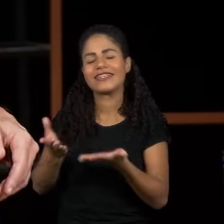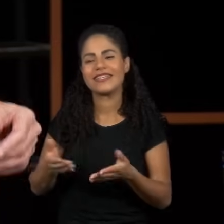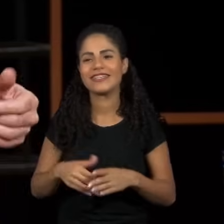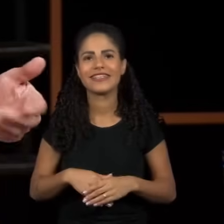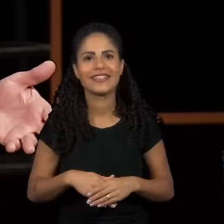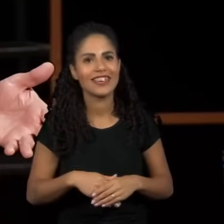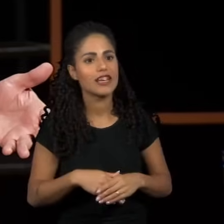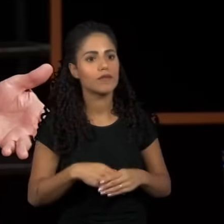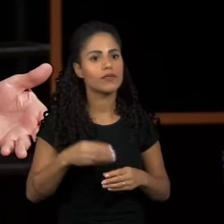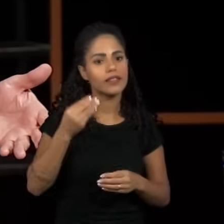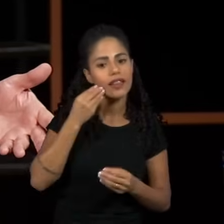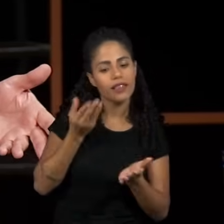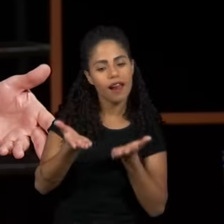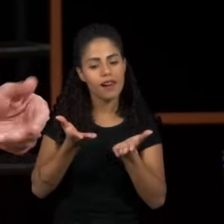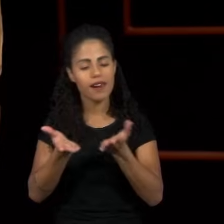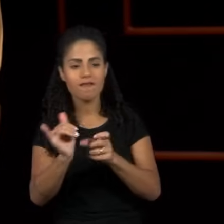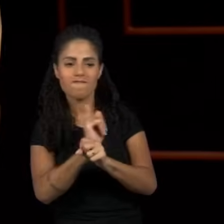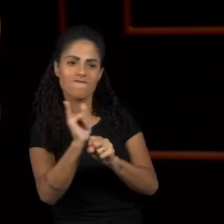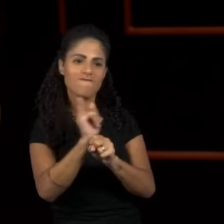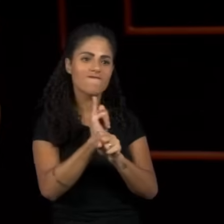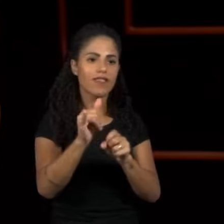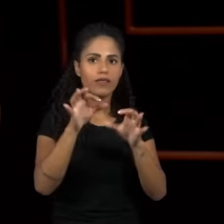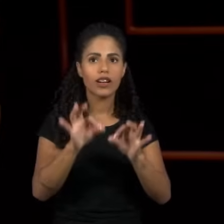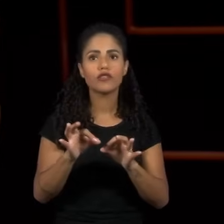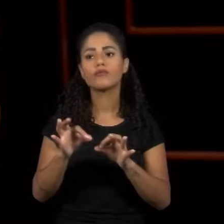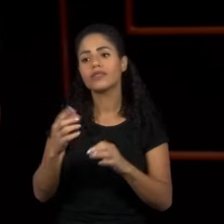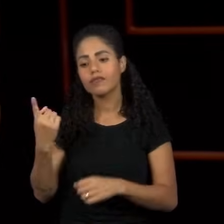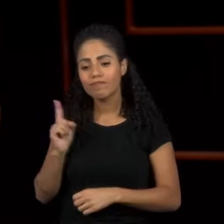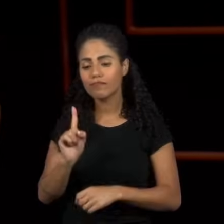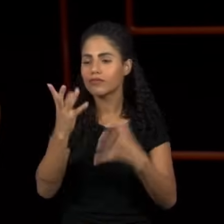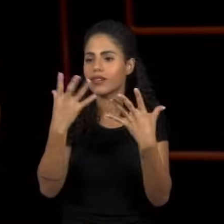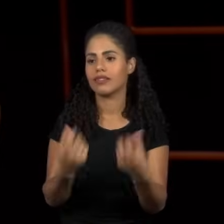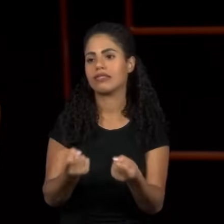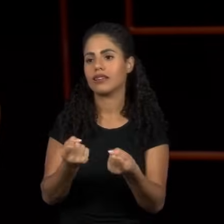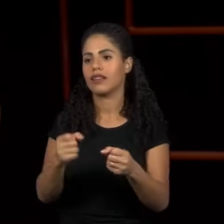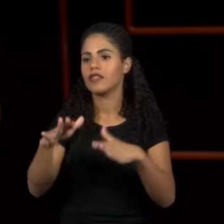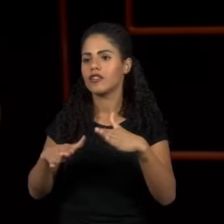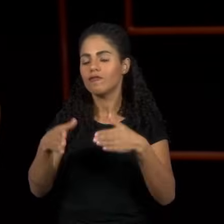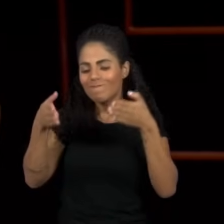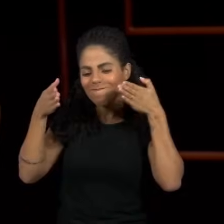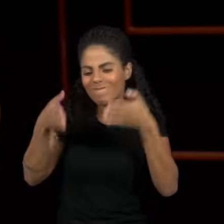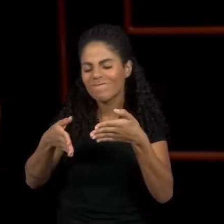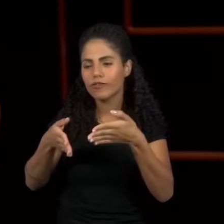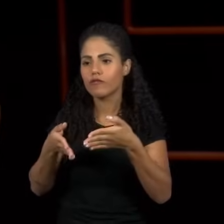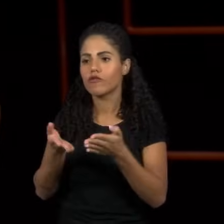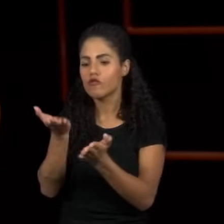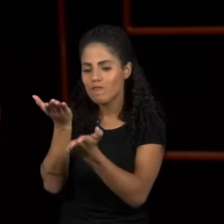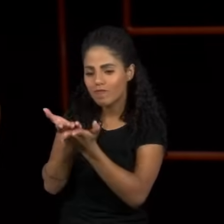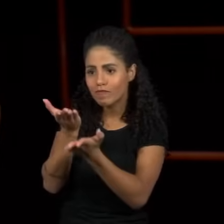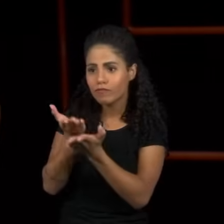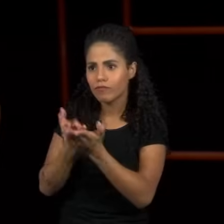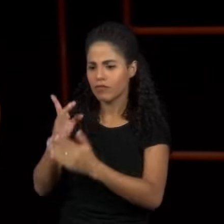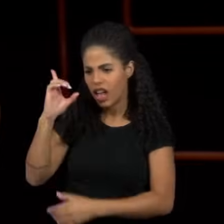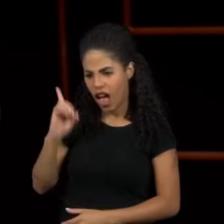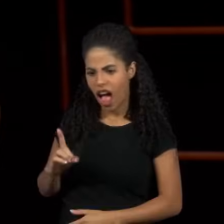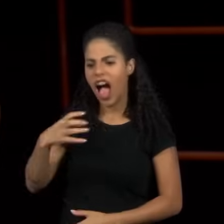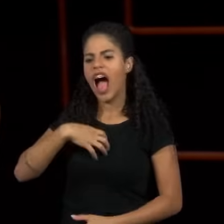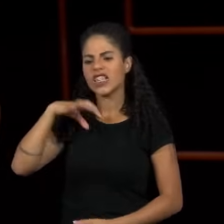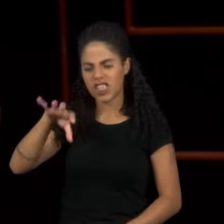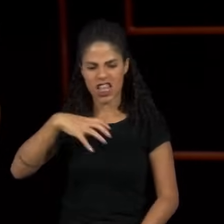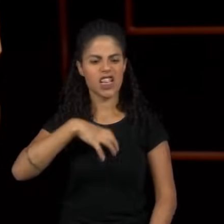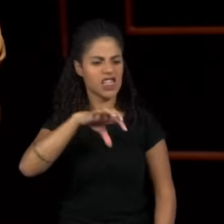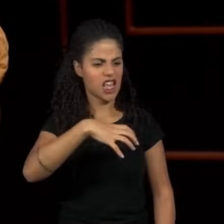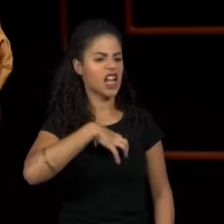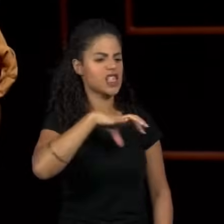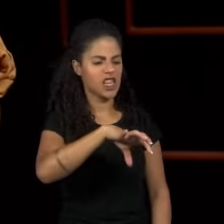É um jogo que você precisa embarcar, né? É. Quando já é muito determinado por um diretor, é assim, é assim, é assim, porque o autor